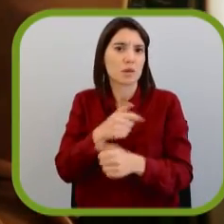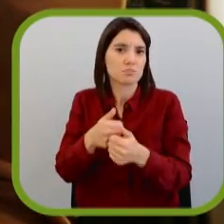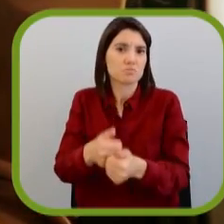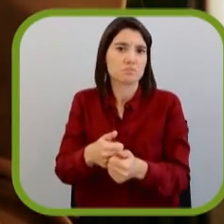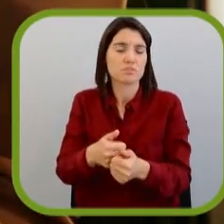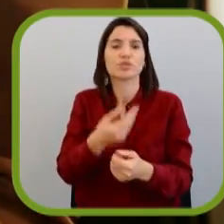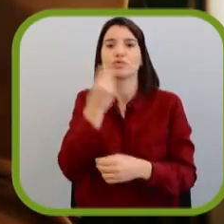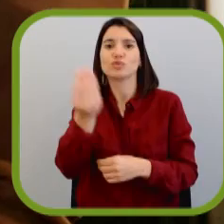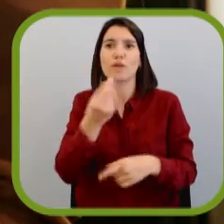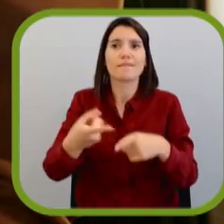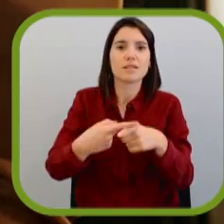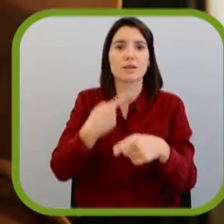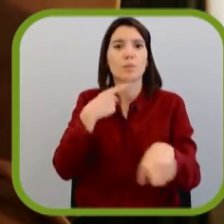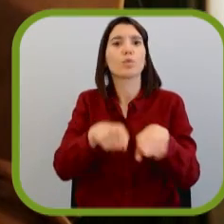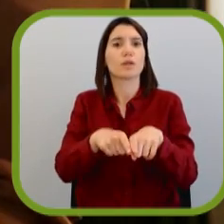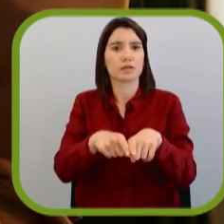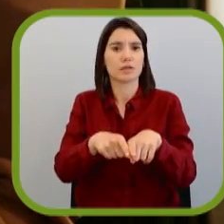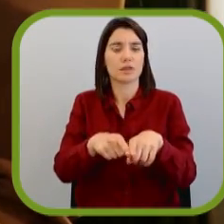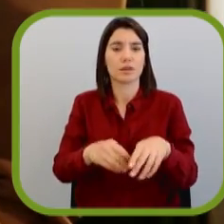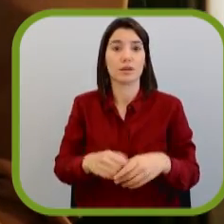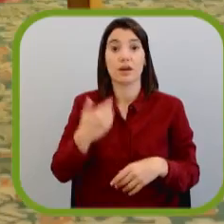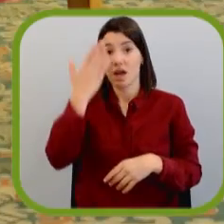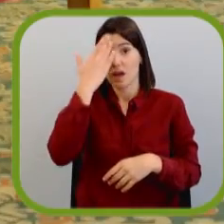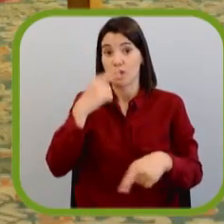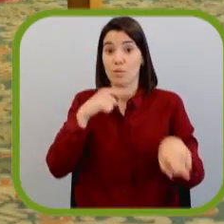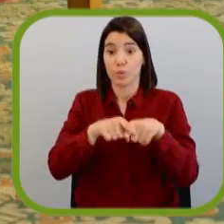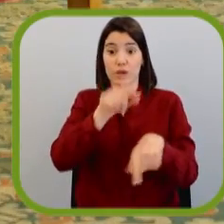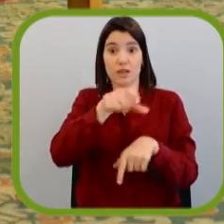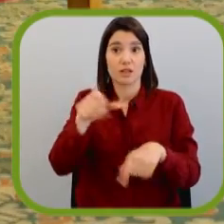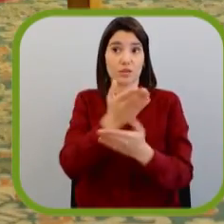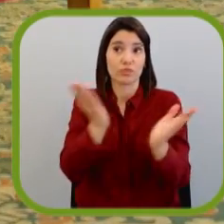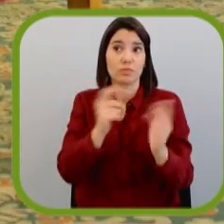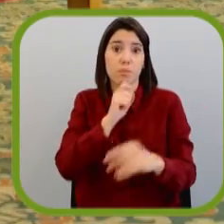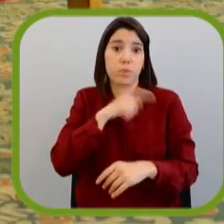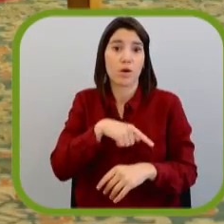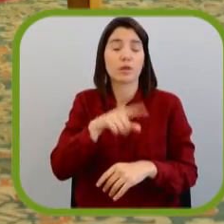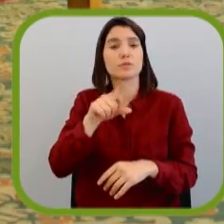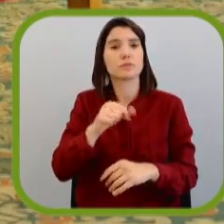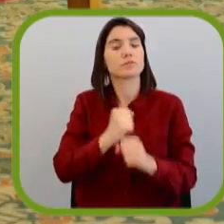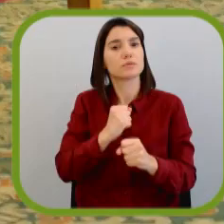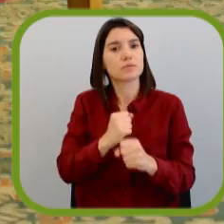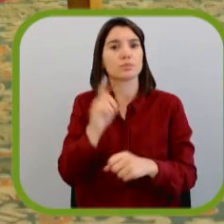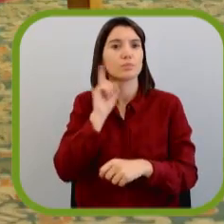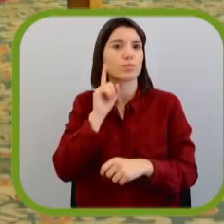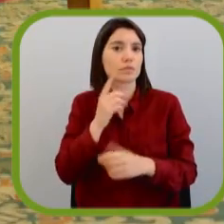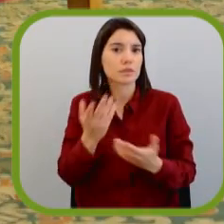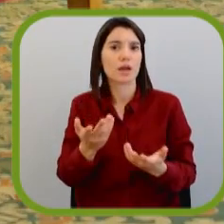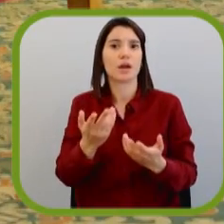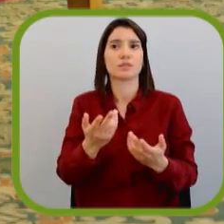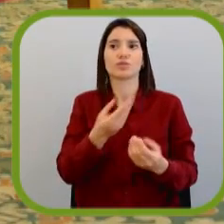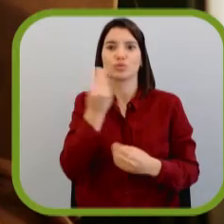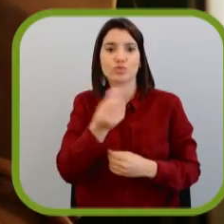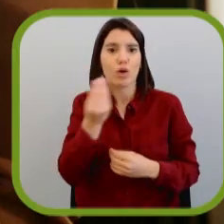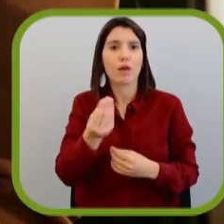estratégias se podem adotar para aproximar os jovens da política? Acho que os políticos também podem ter aqui um trabalho